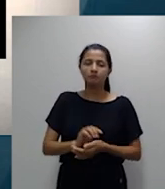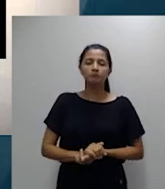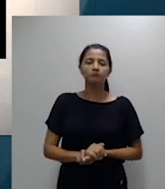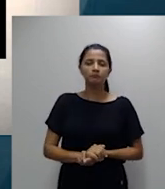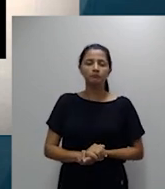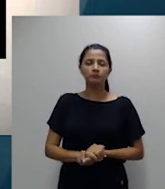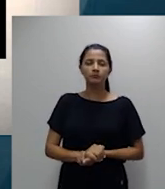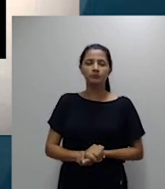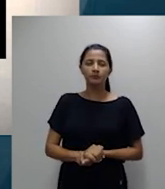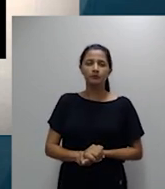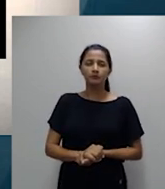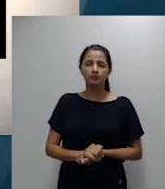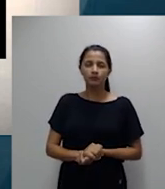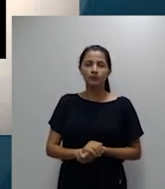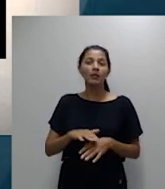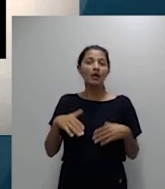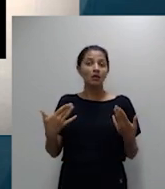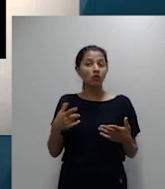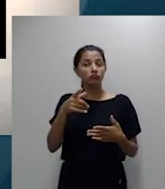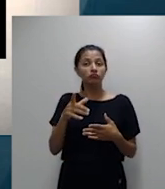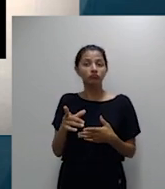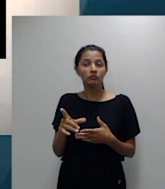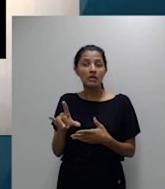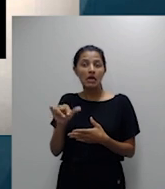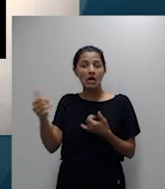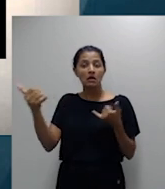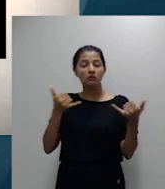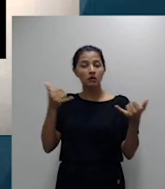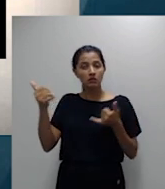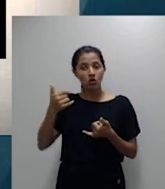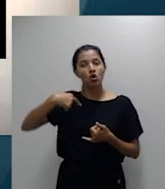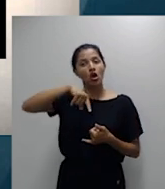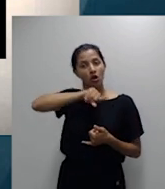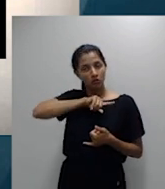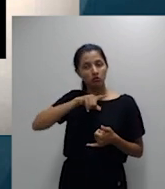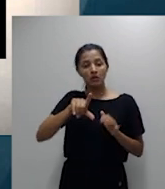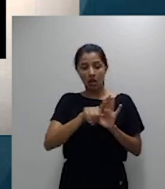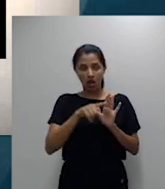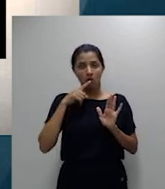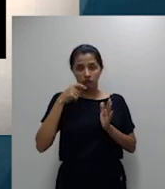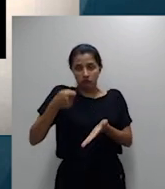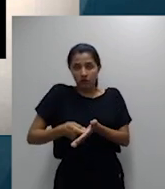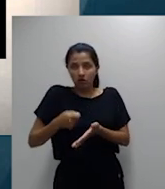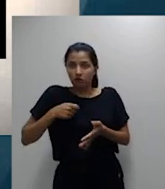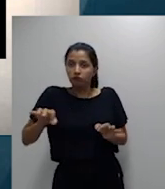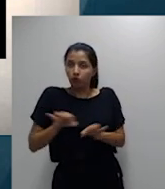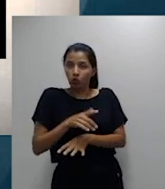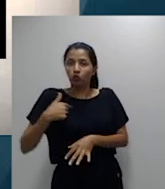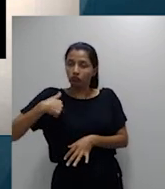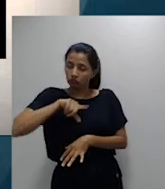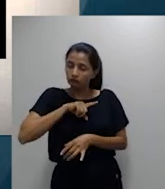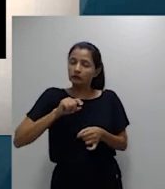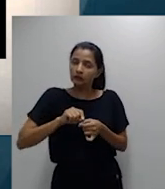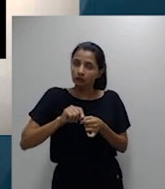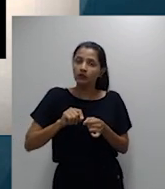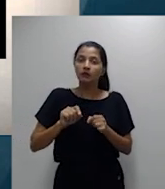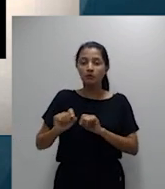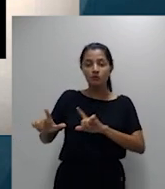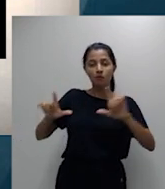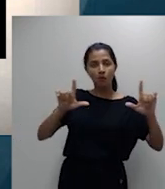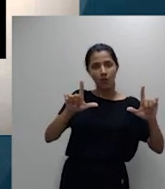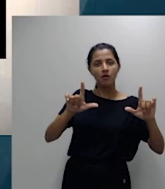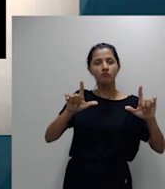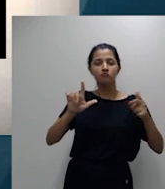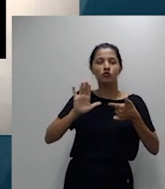bom então com esses dados não só cumprimos o que manda a legislação como também Vimos um retrato nosso